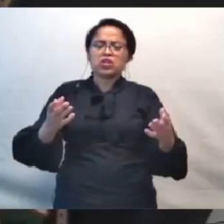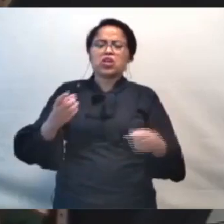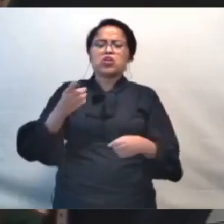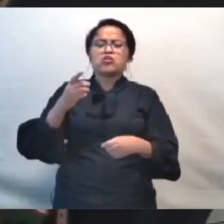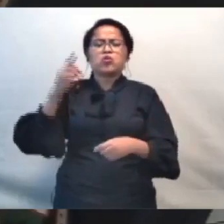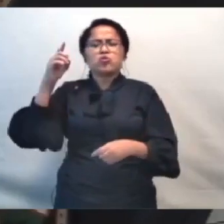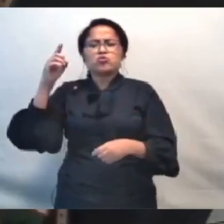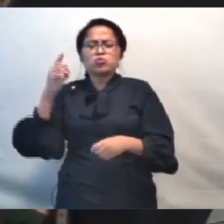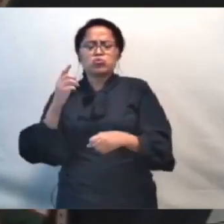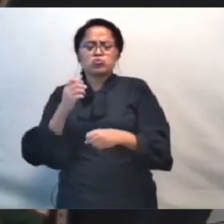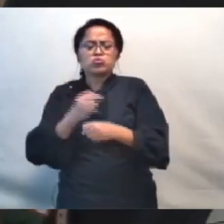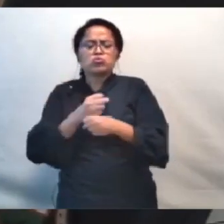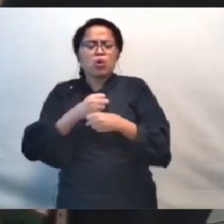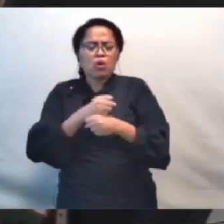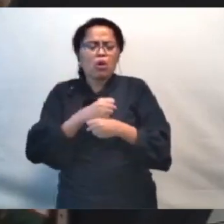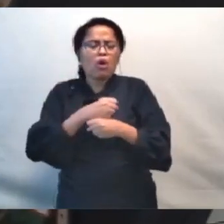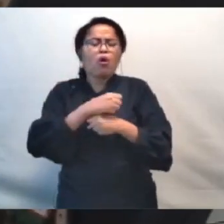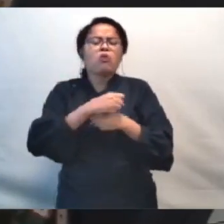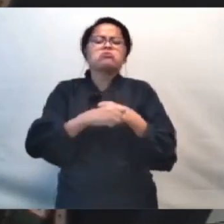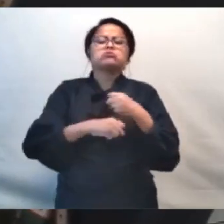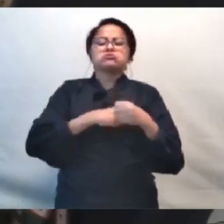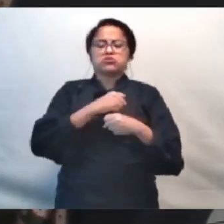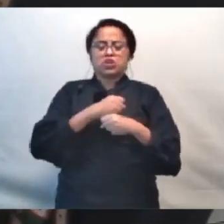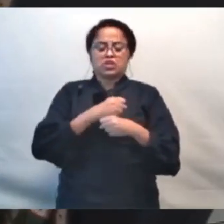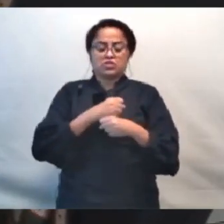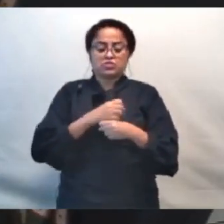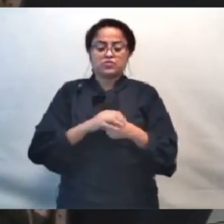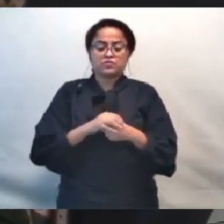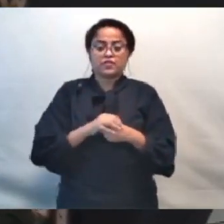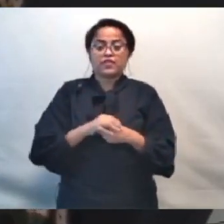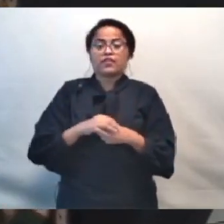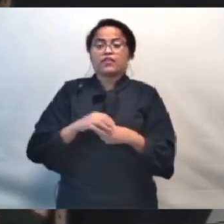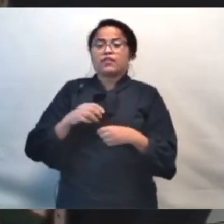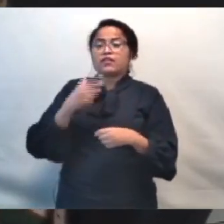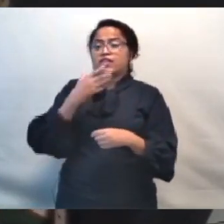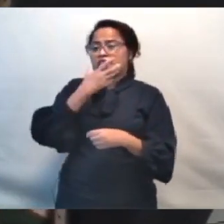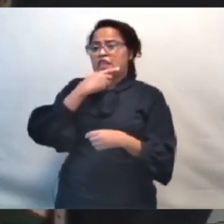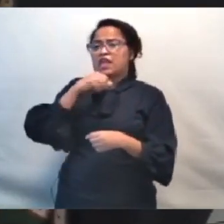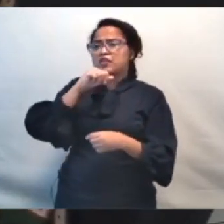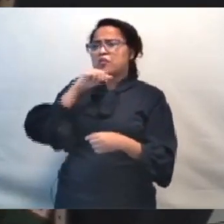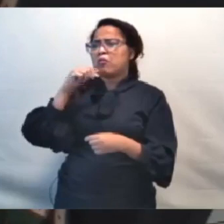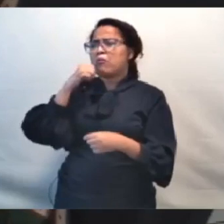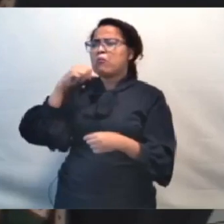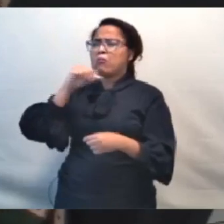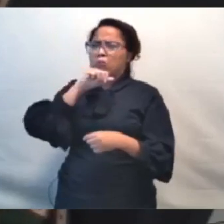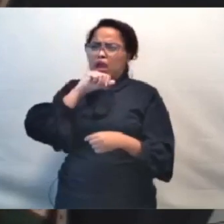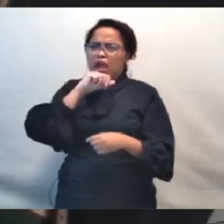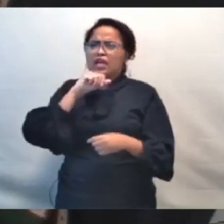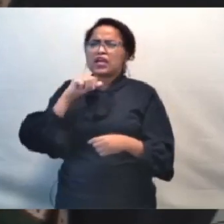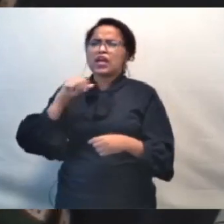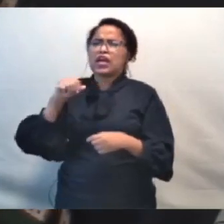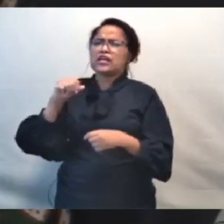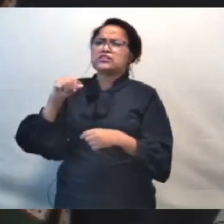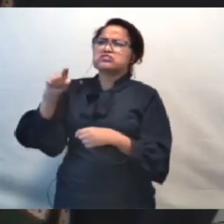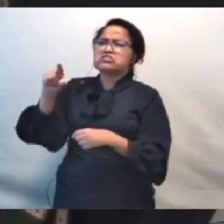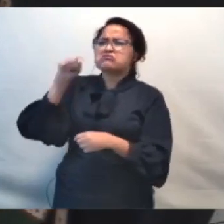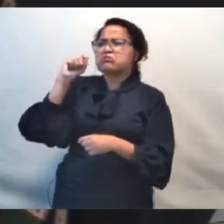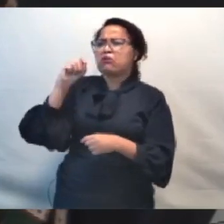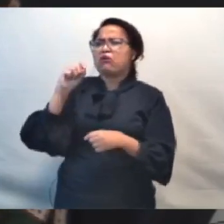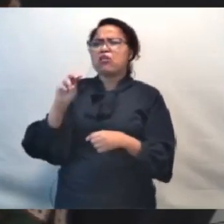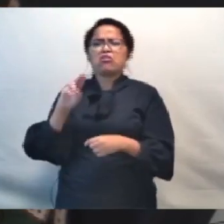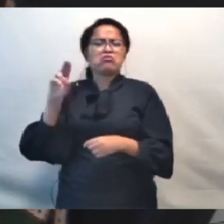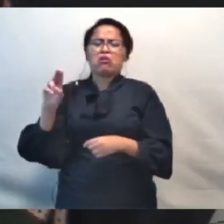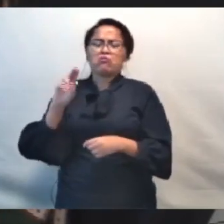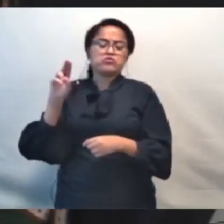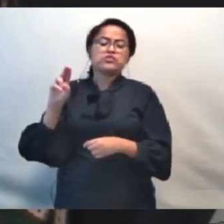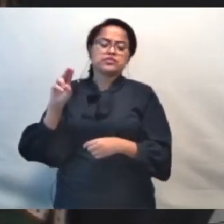que optam por não utilizar, né, e acaba também que estava tendo um certo desperdício. Ainda, mas é bom. Ainda tem essa questão também, mas é bom a